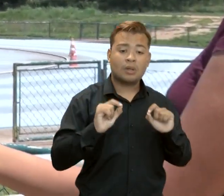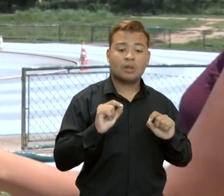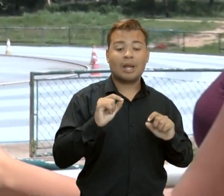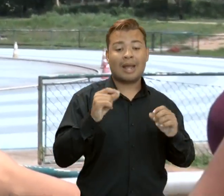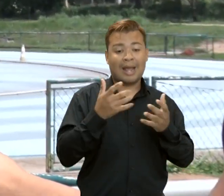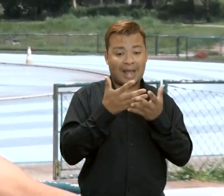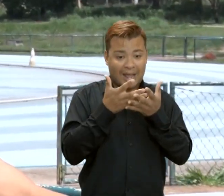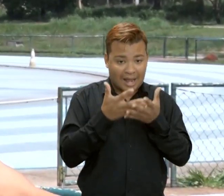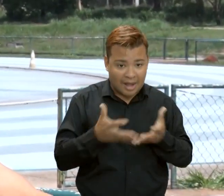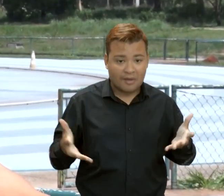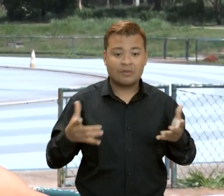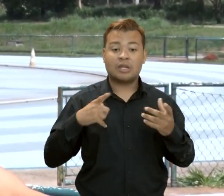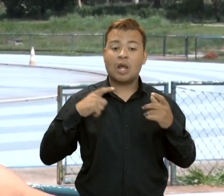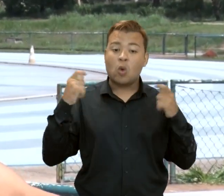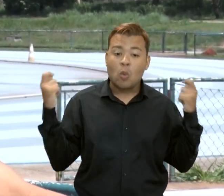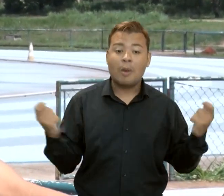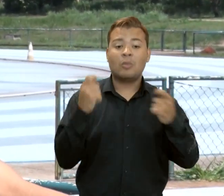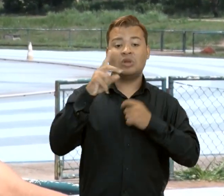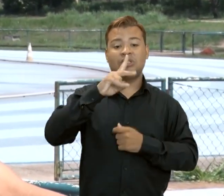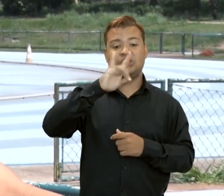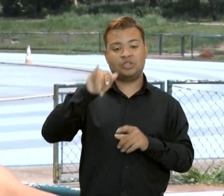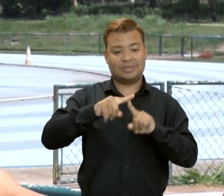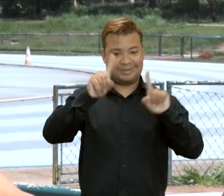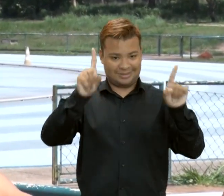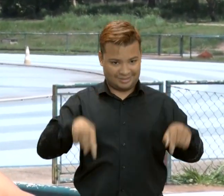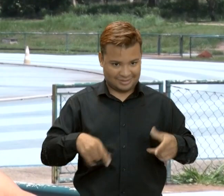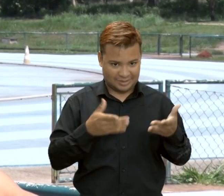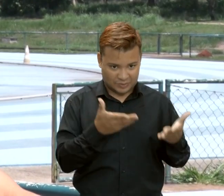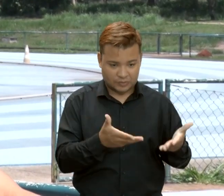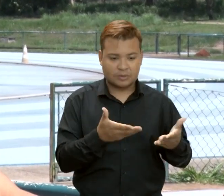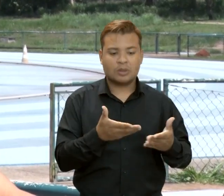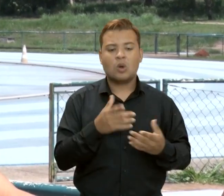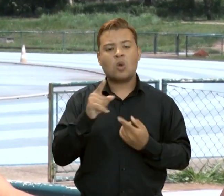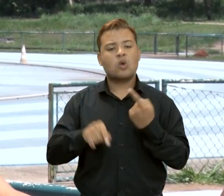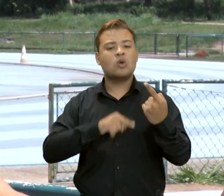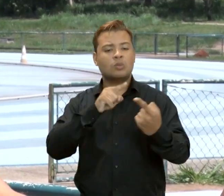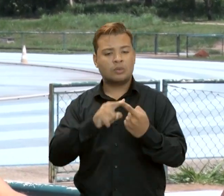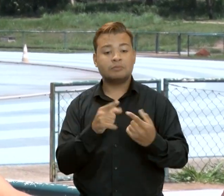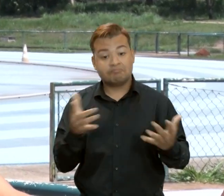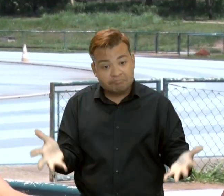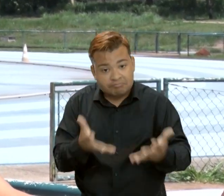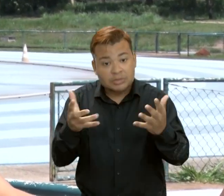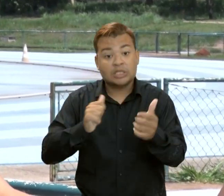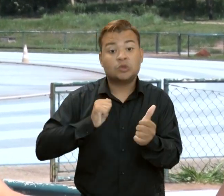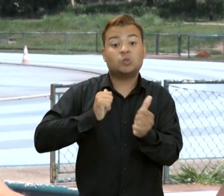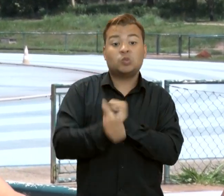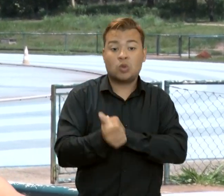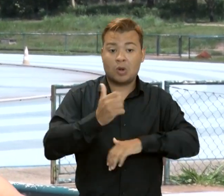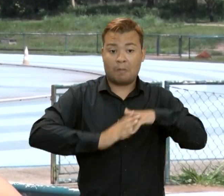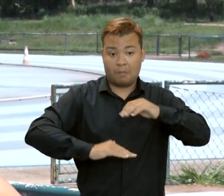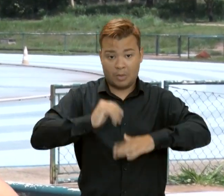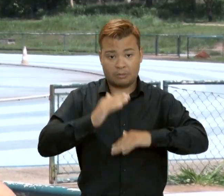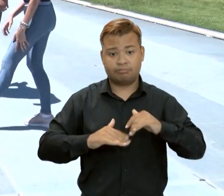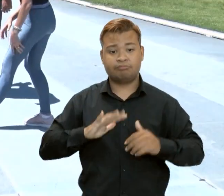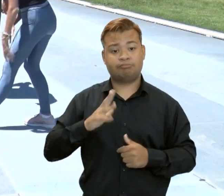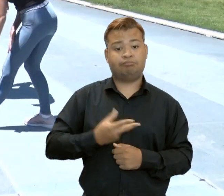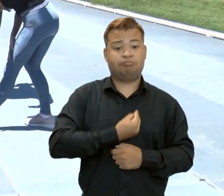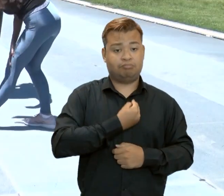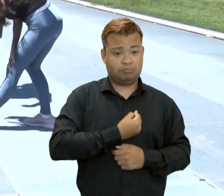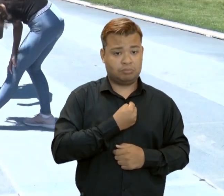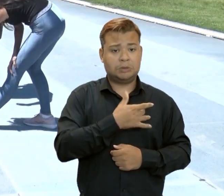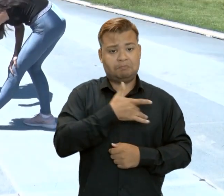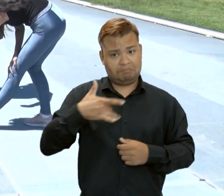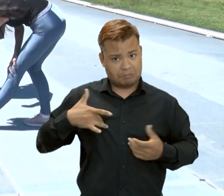comemoração ao dia do servidor né Eh de modo que incentive a prática de esporte né o bem-estar e a promoção da saúde